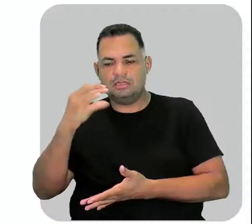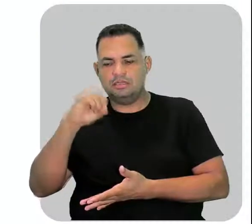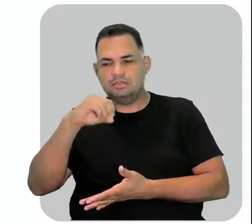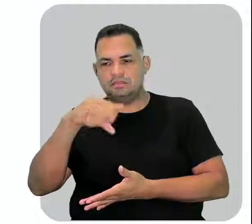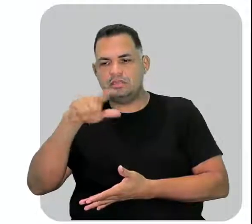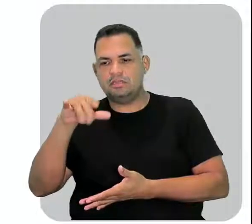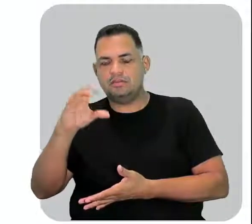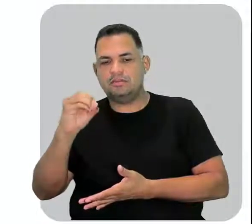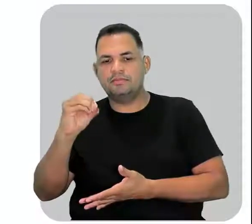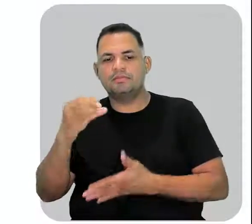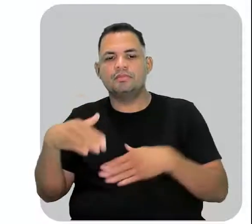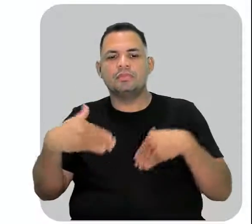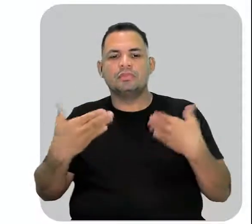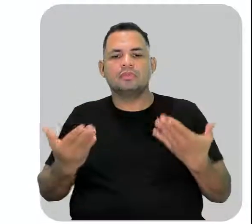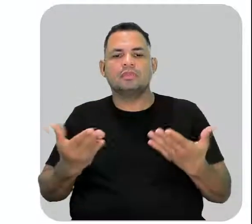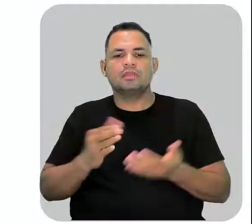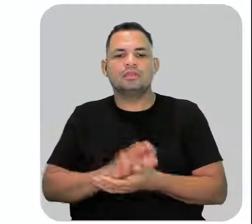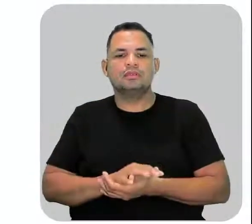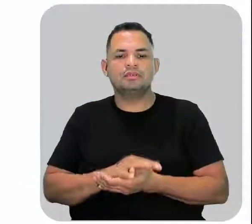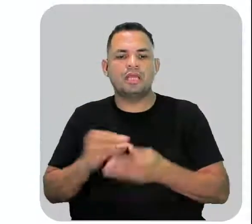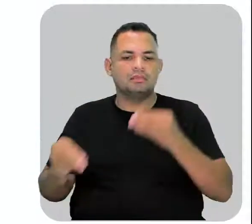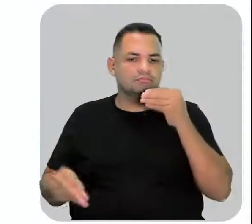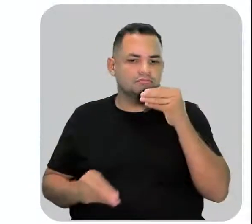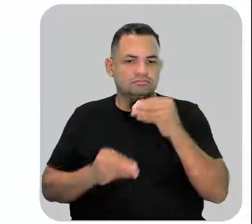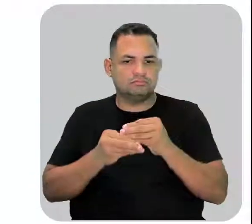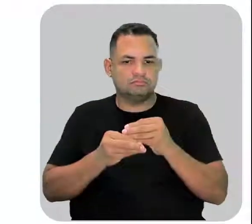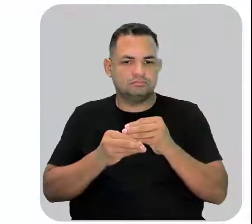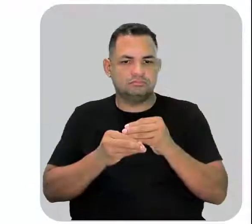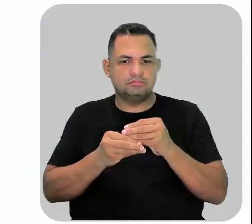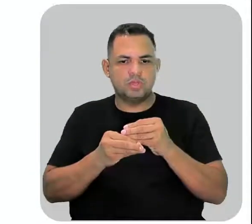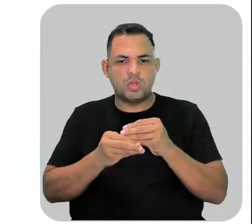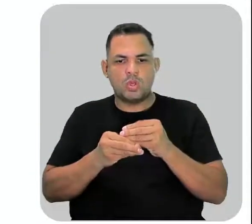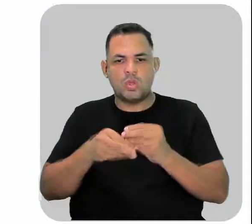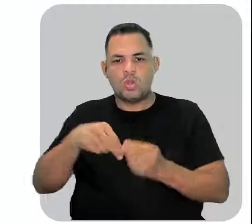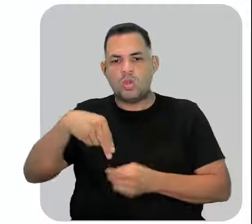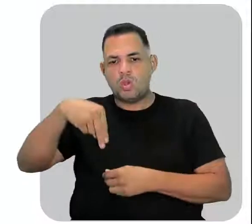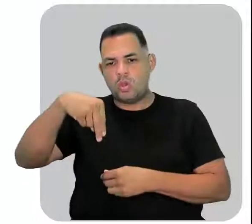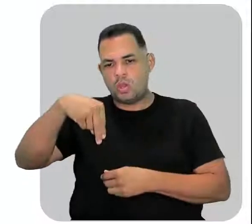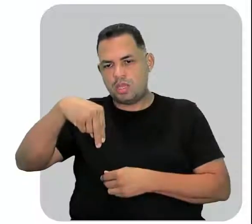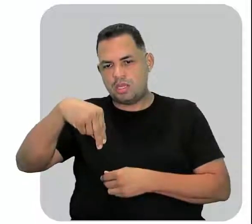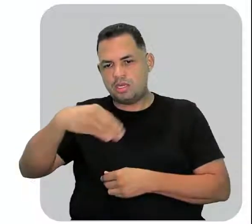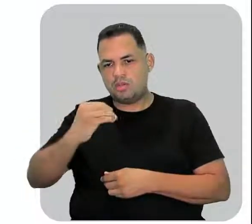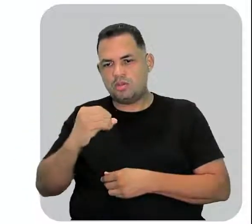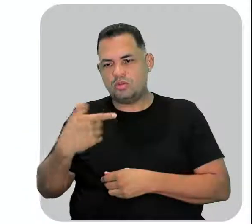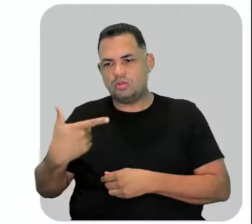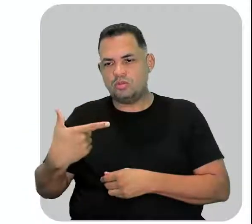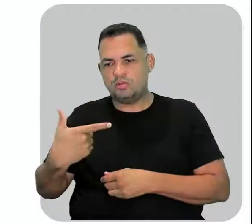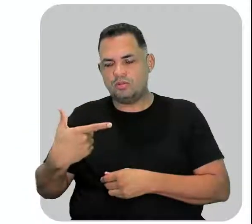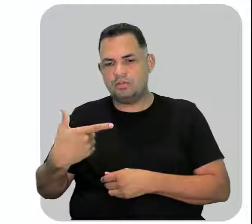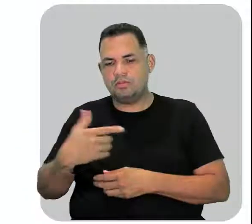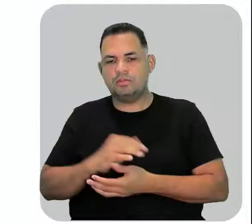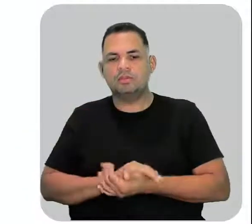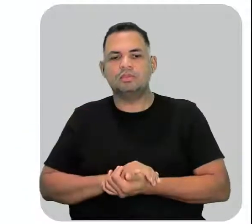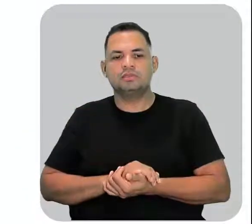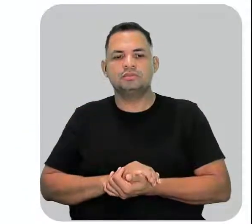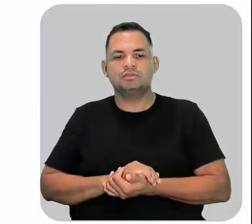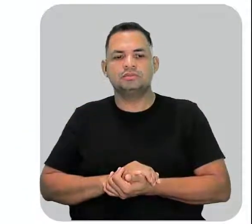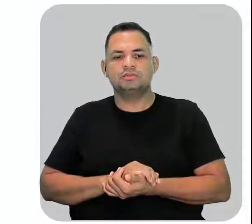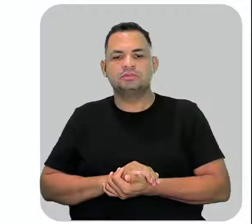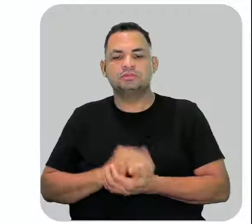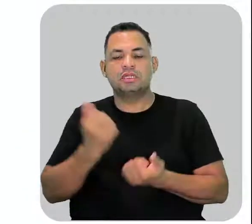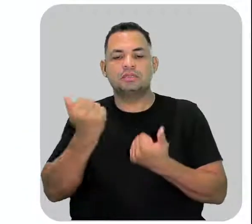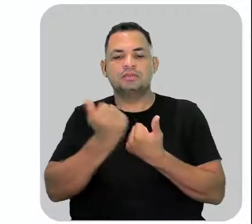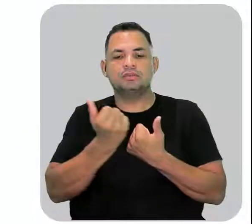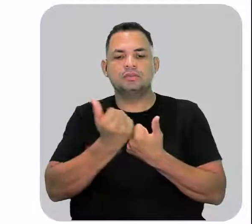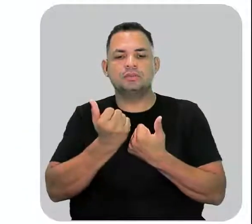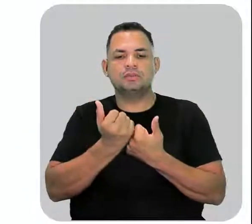com o alcano e nós vamos ter a introdução do grupo nitro na nossa cadeia, que estará